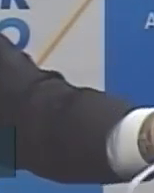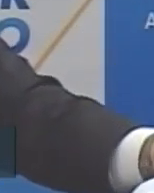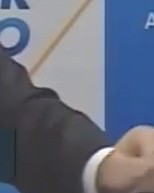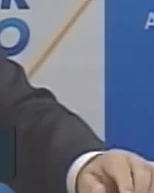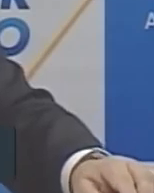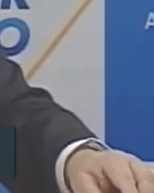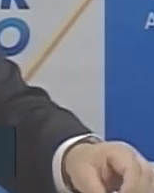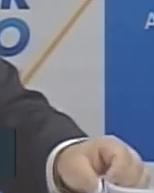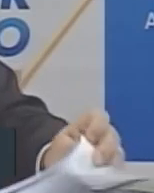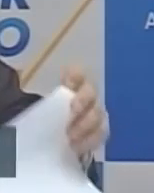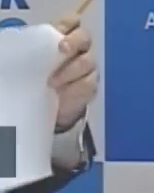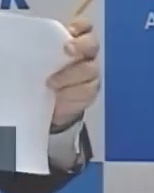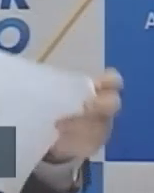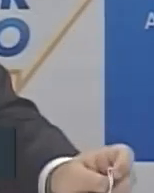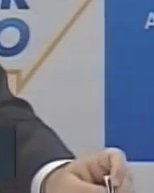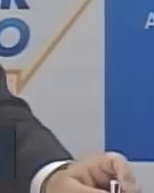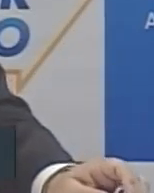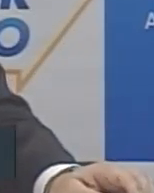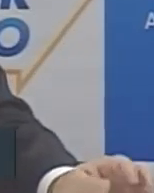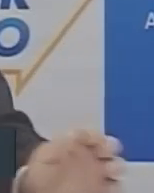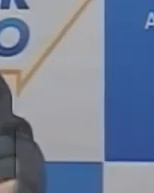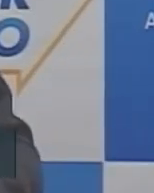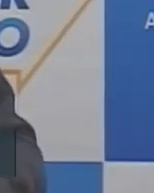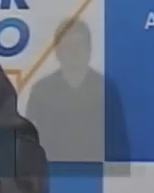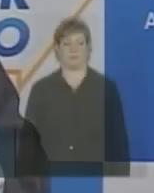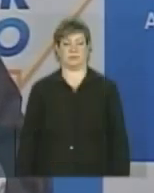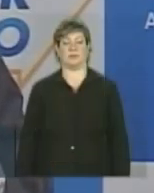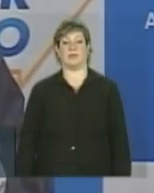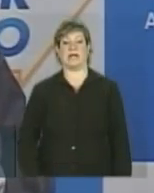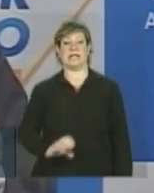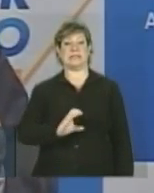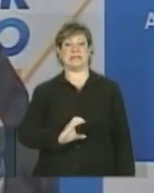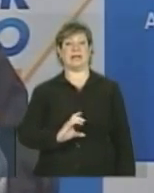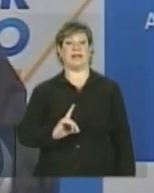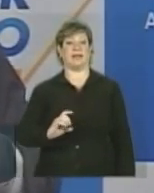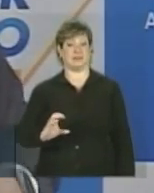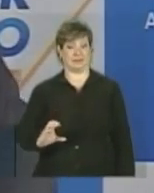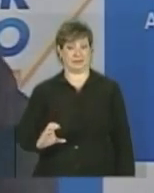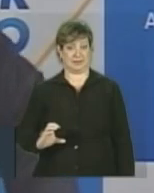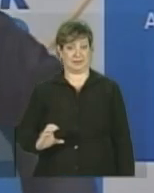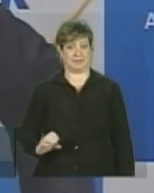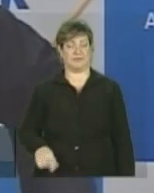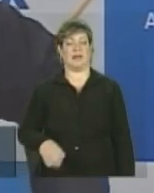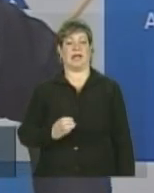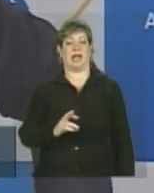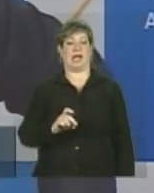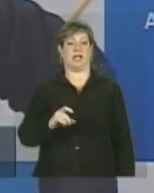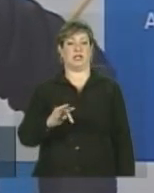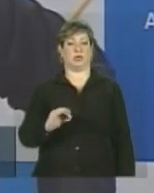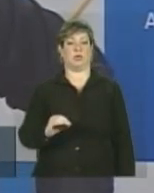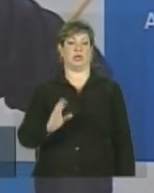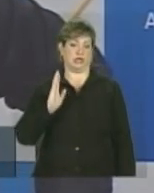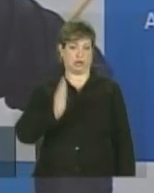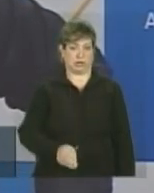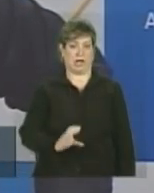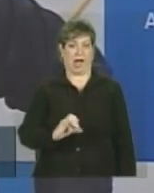Vamos passando, por favor. O CDC, que é o Crédito Direto Caixa,